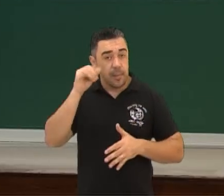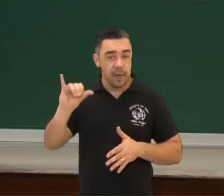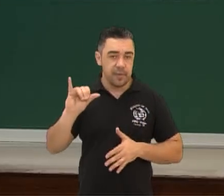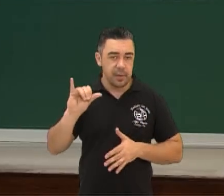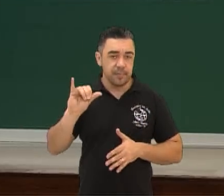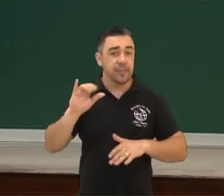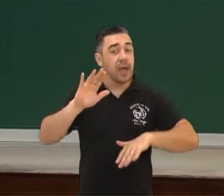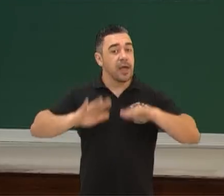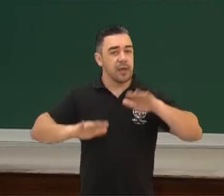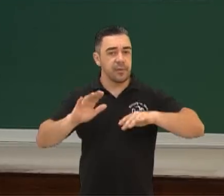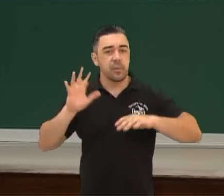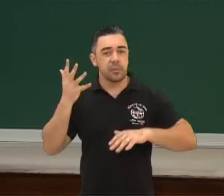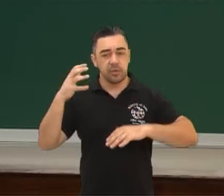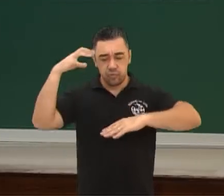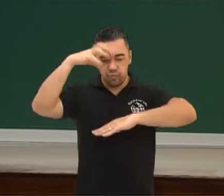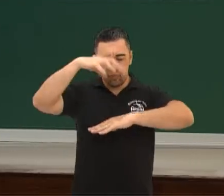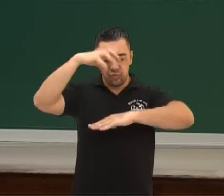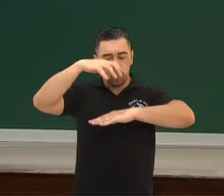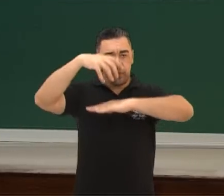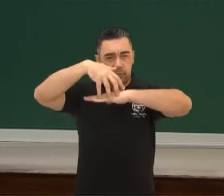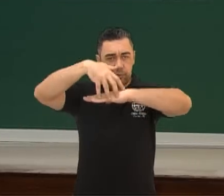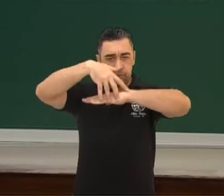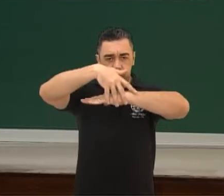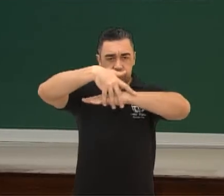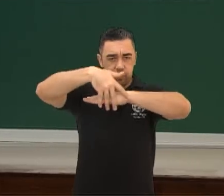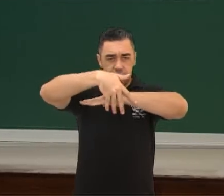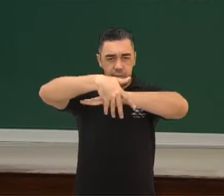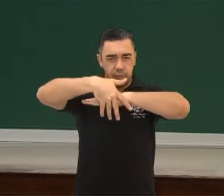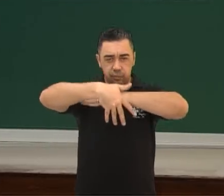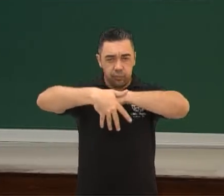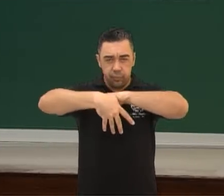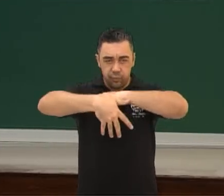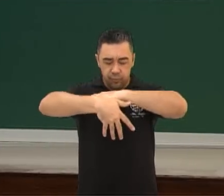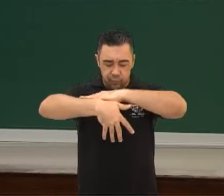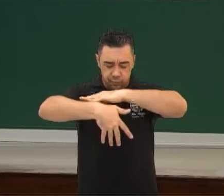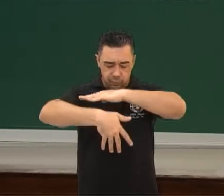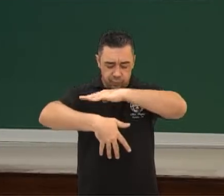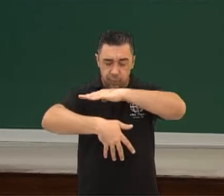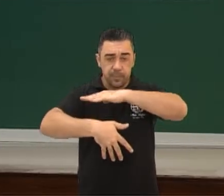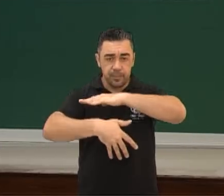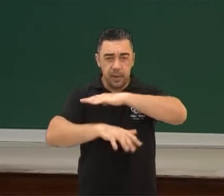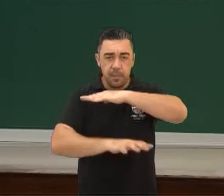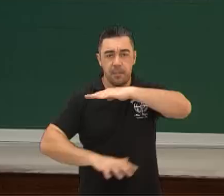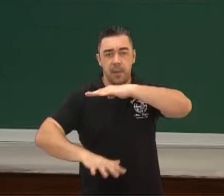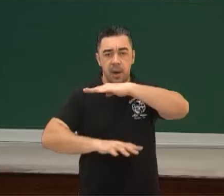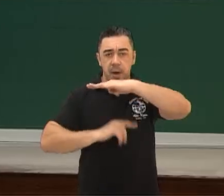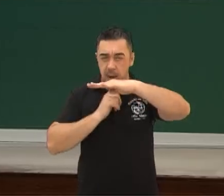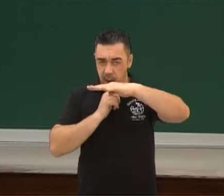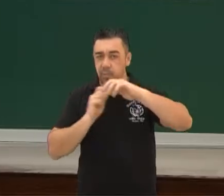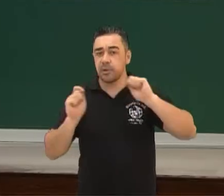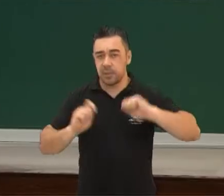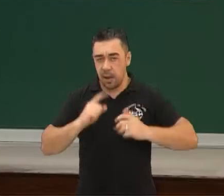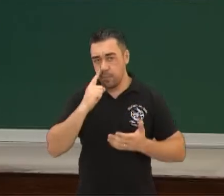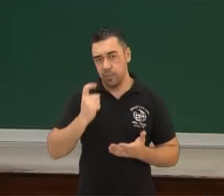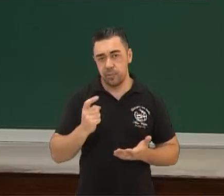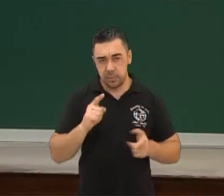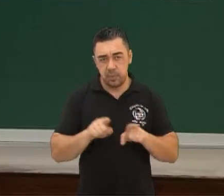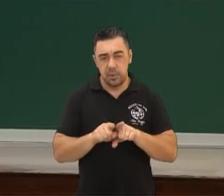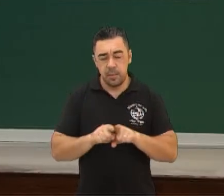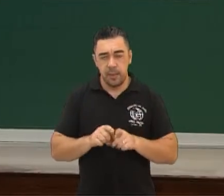subterrâneas. Então, a gente já falou, né, bastante ali do uso do agrotóxicos e de todos os problemas que ele pode estar